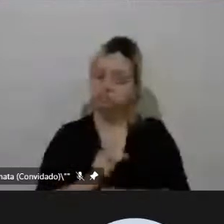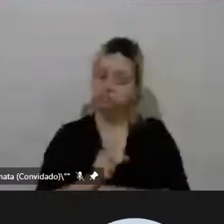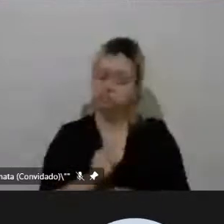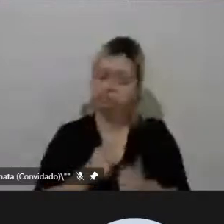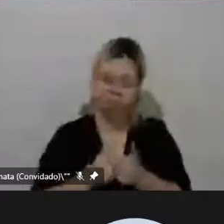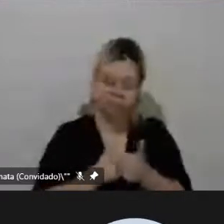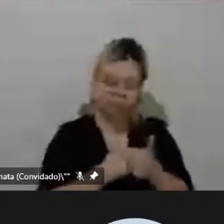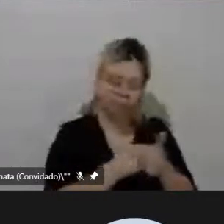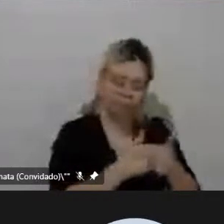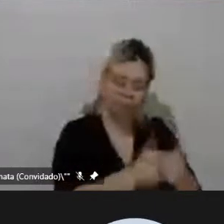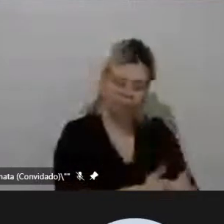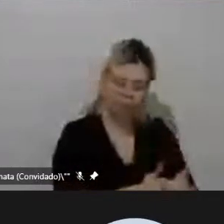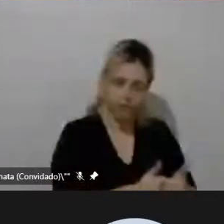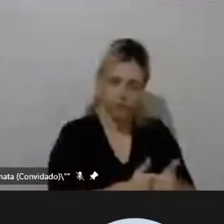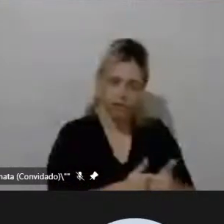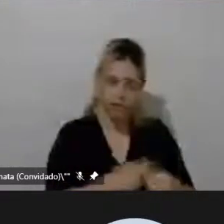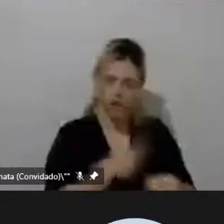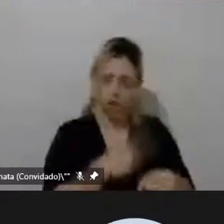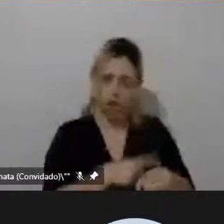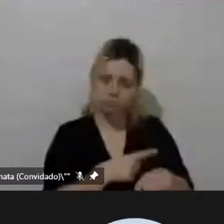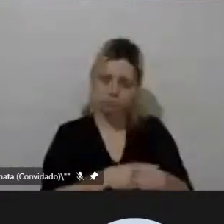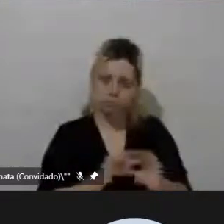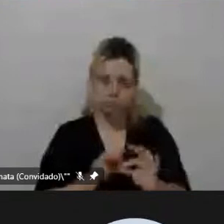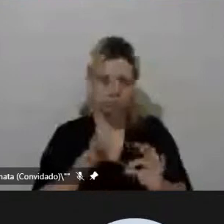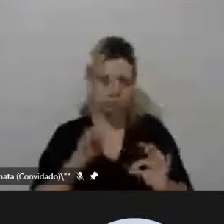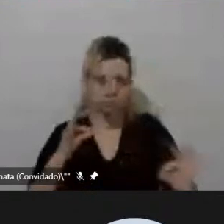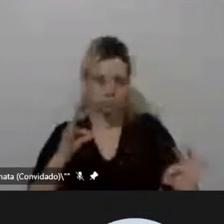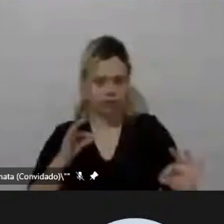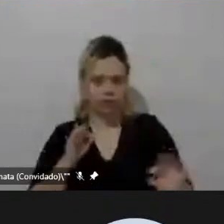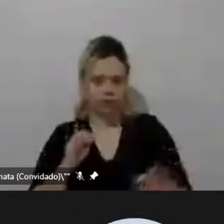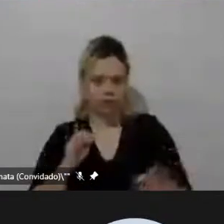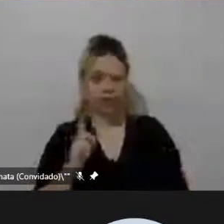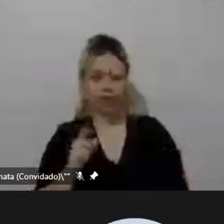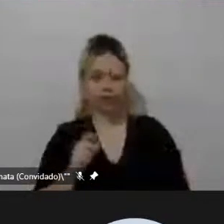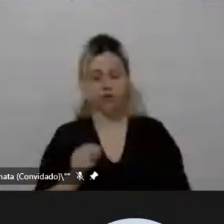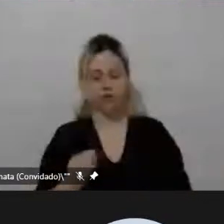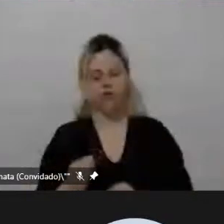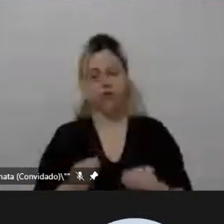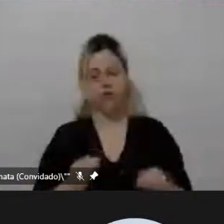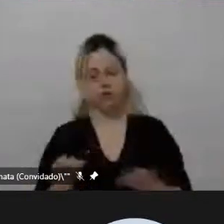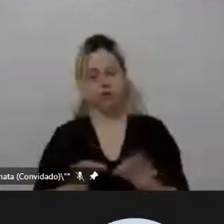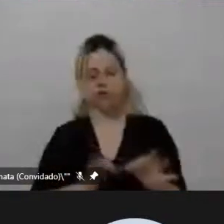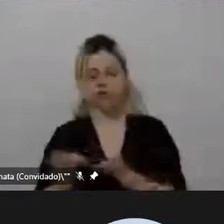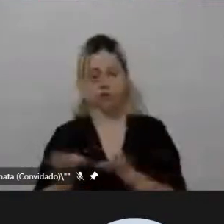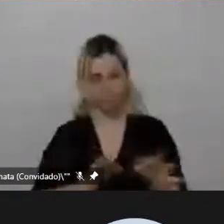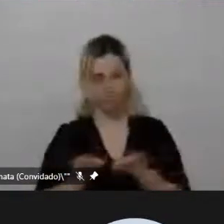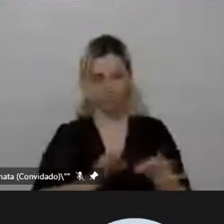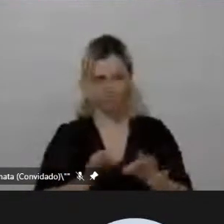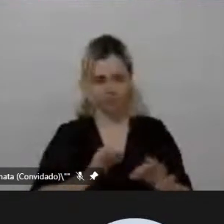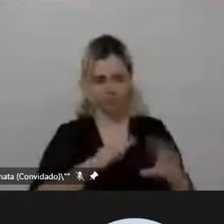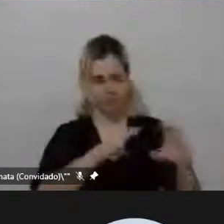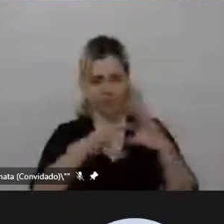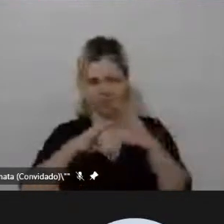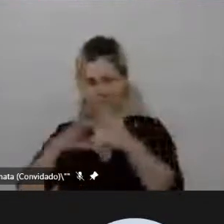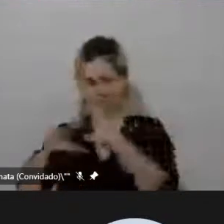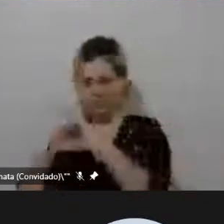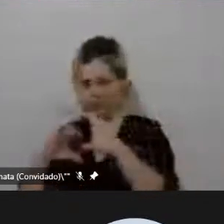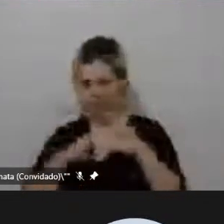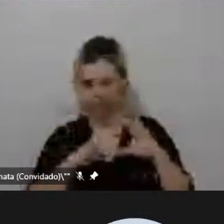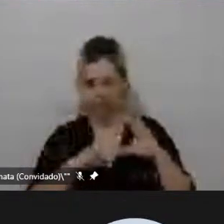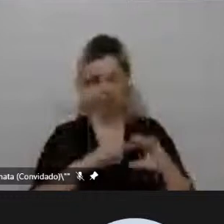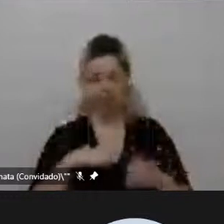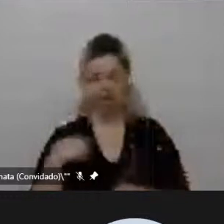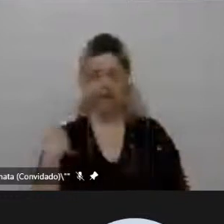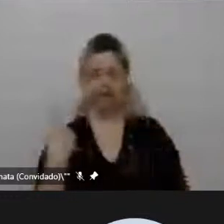e a gente sabe que sem mexer nos meios de comunicação, a luta nossa diária,